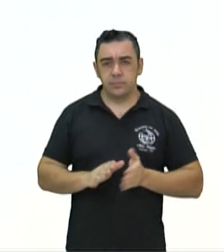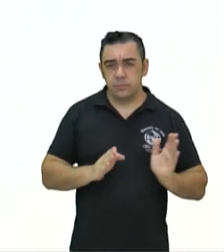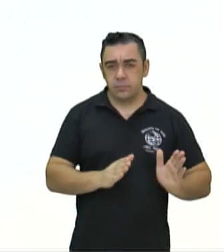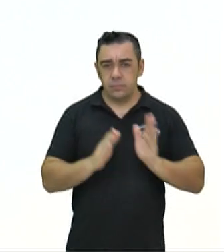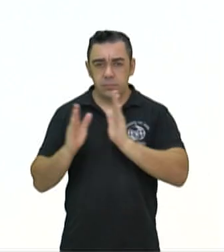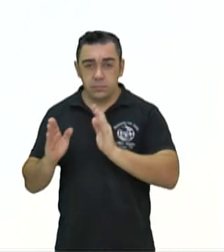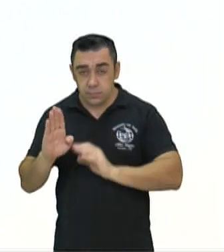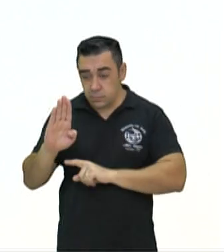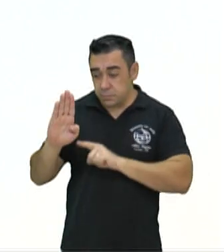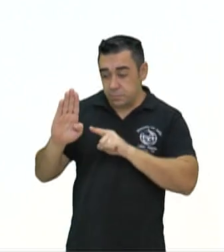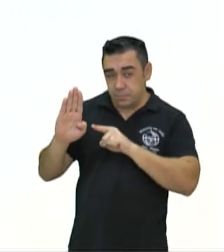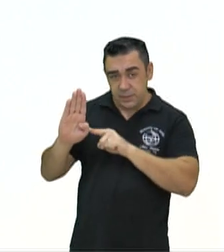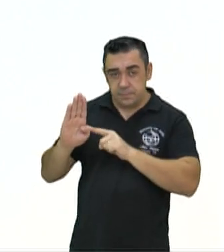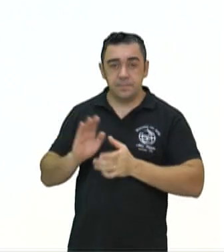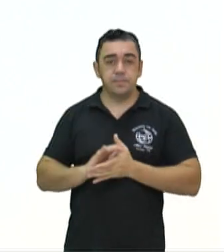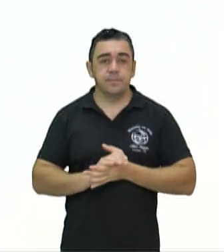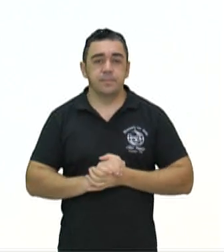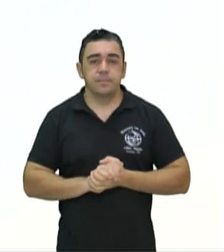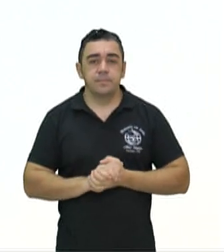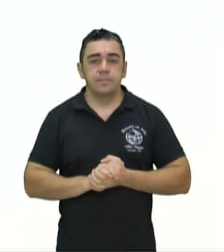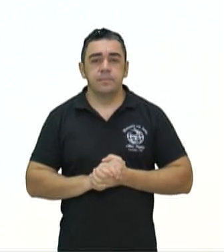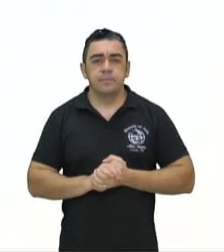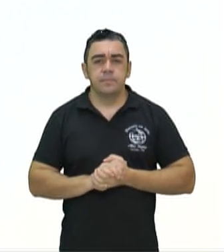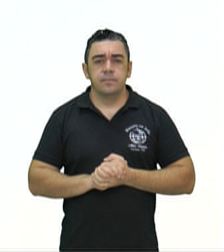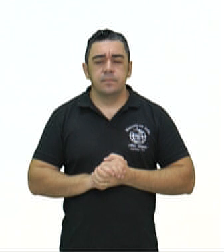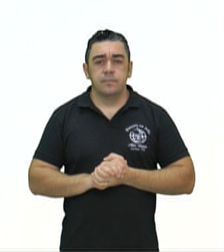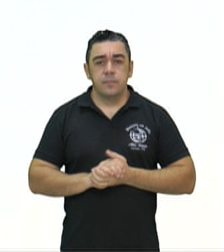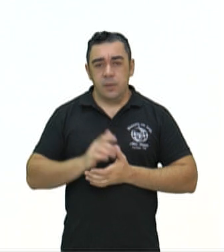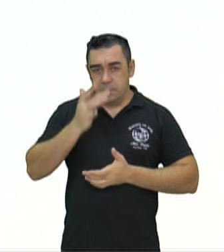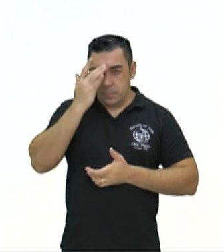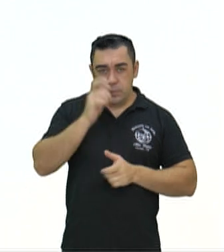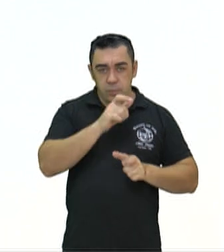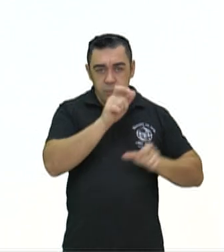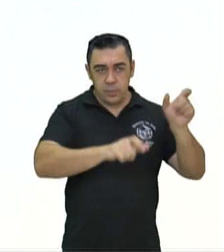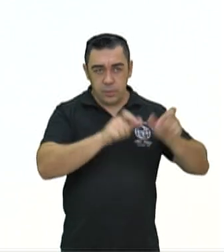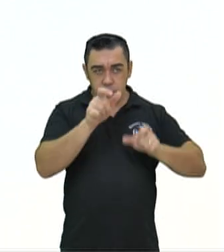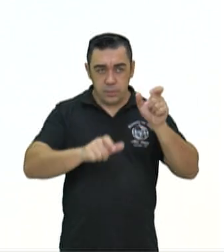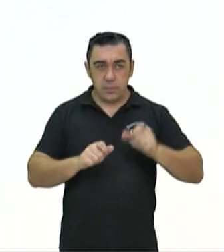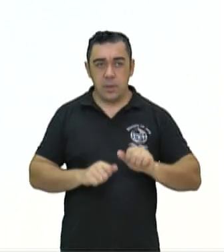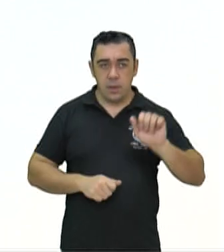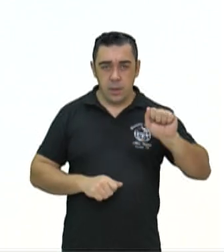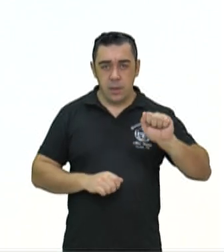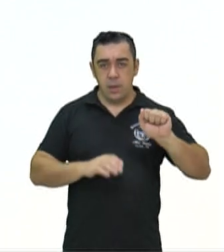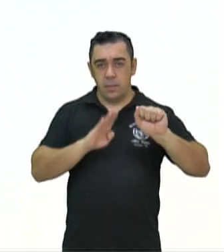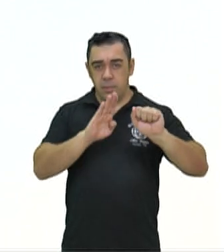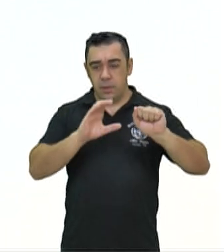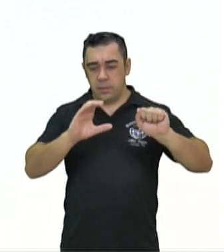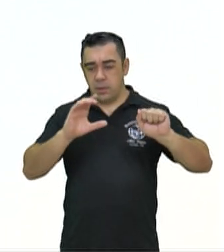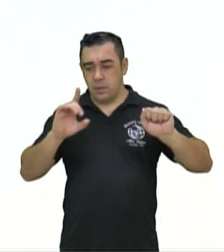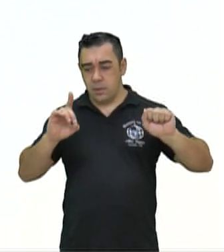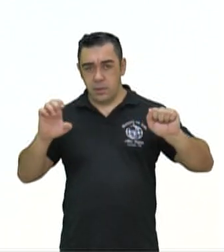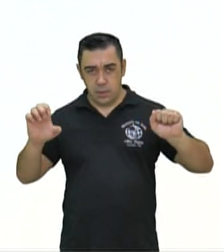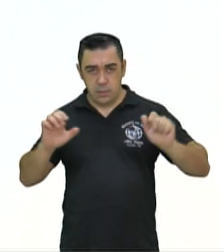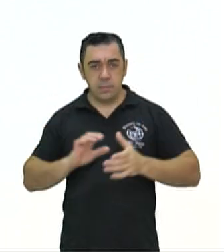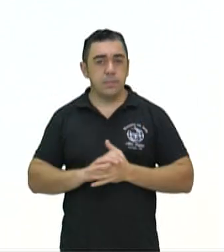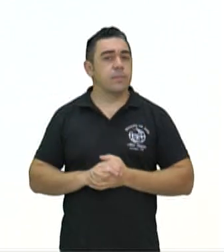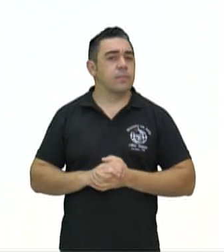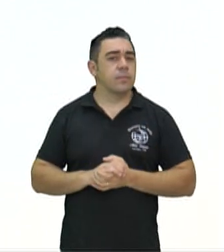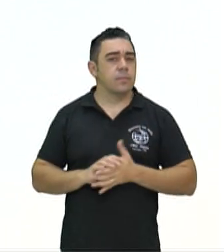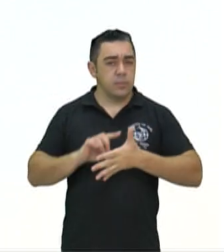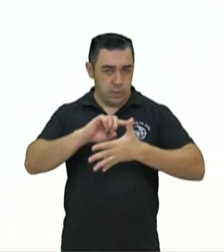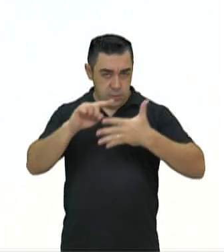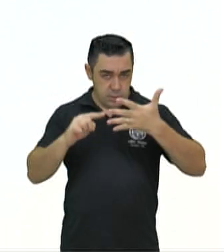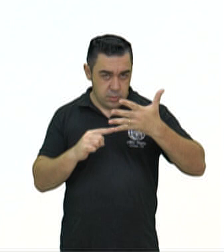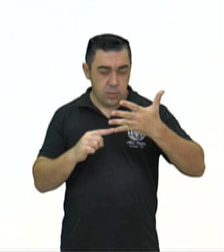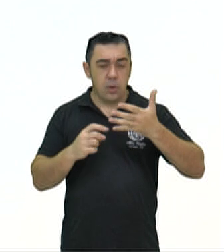vamos olhar o exemplo da letra B. Com as pessoas A, B, C, D e E,